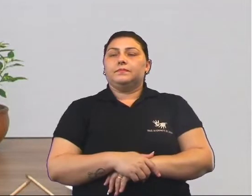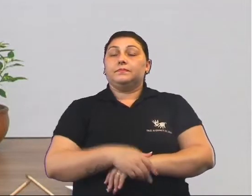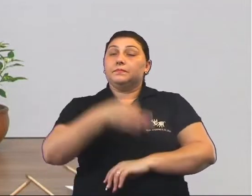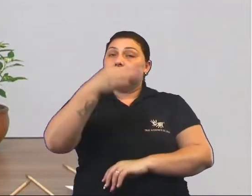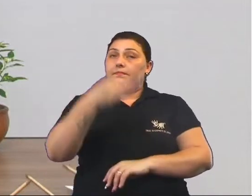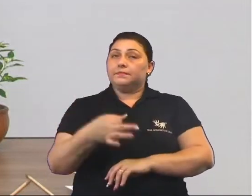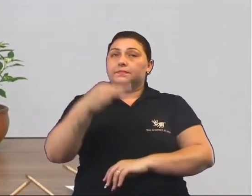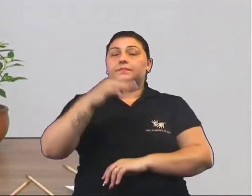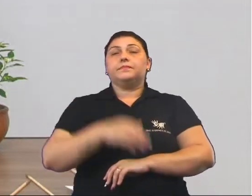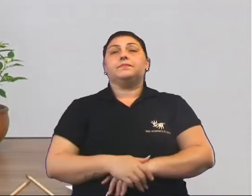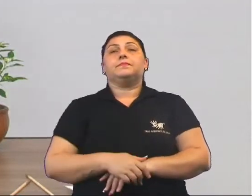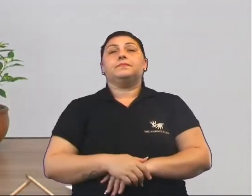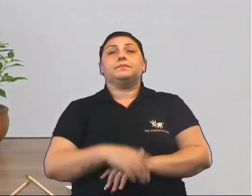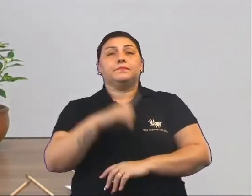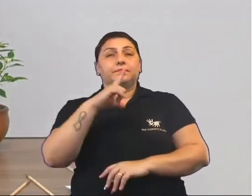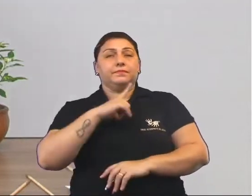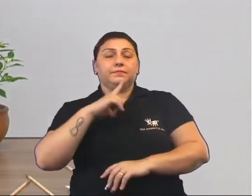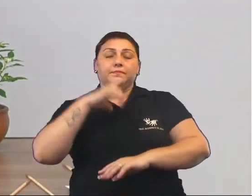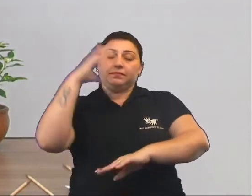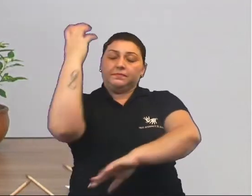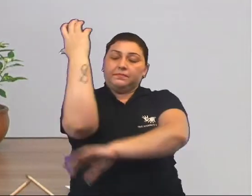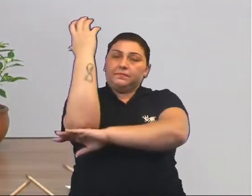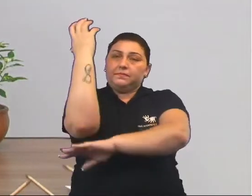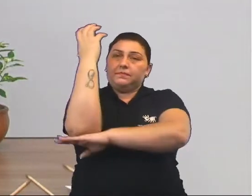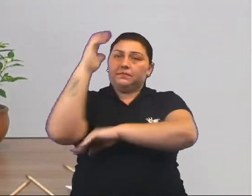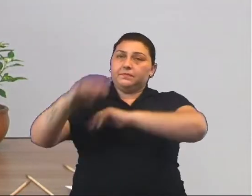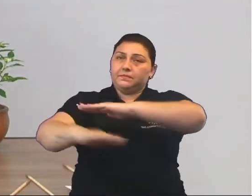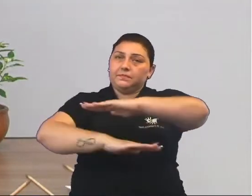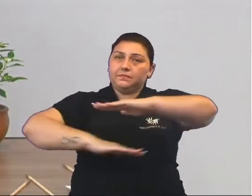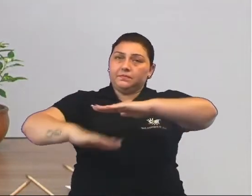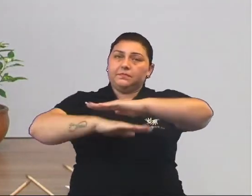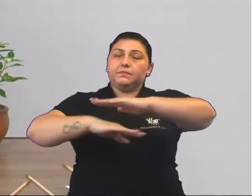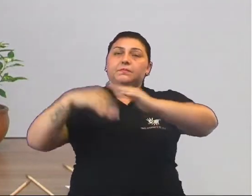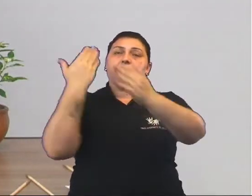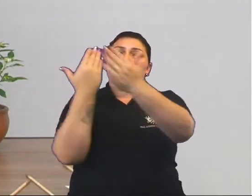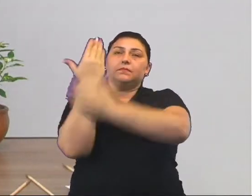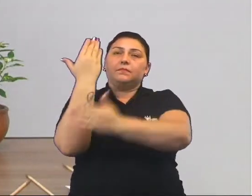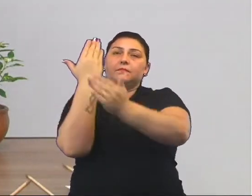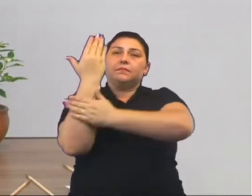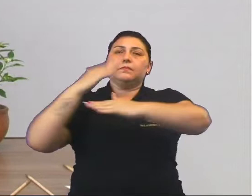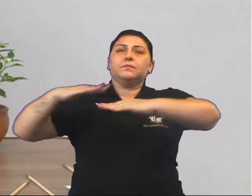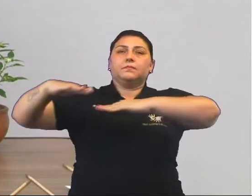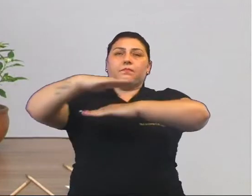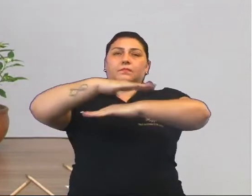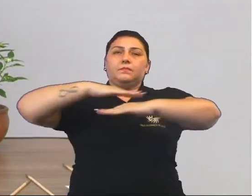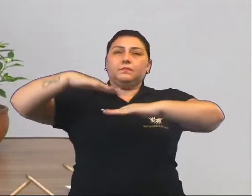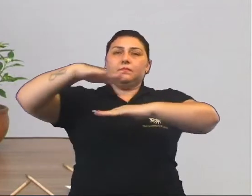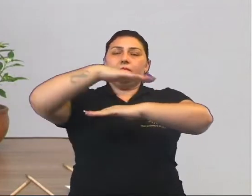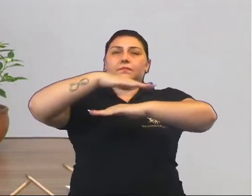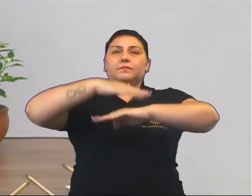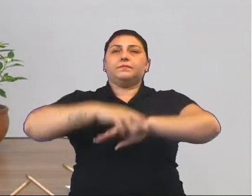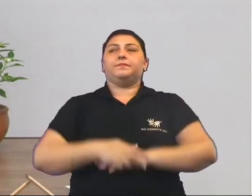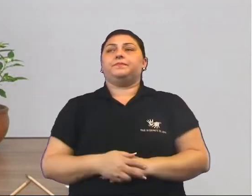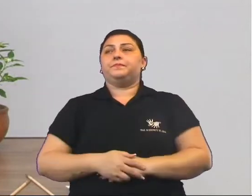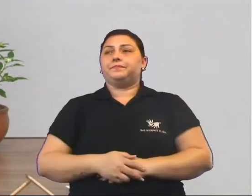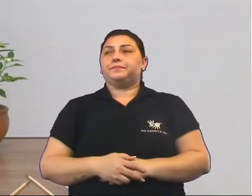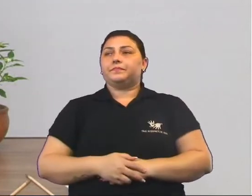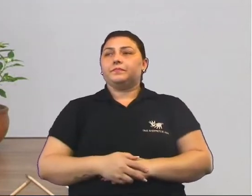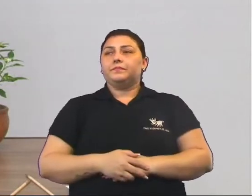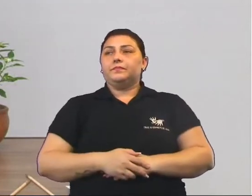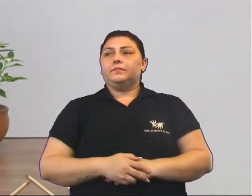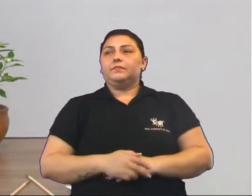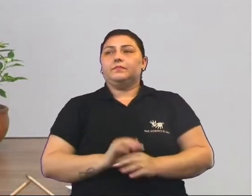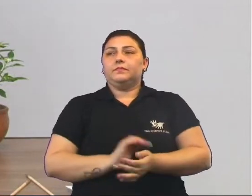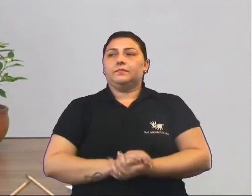Certo? Então, temos a raiz que cresce embaixo da terra, temos o caule que cresce acima